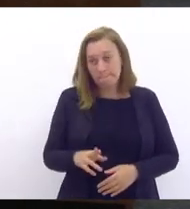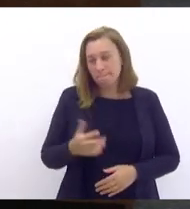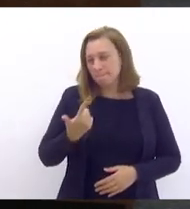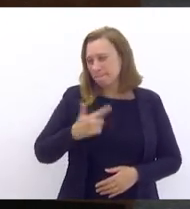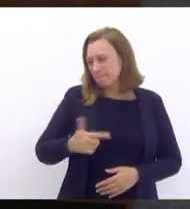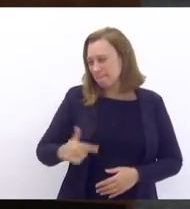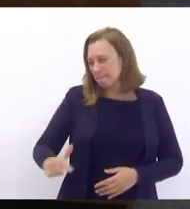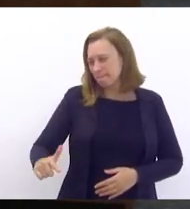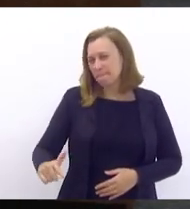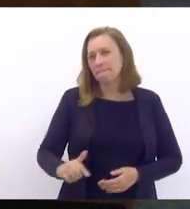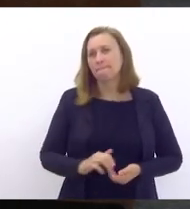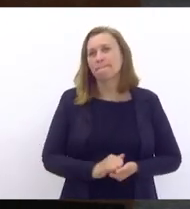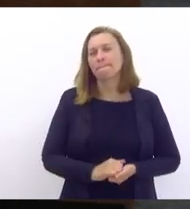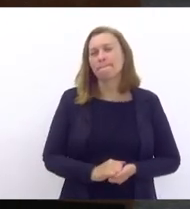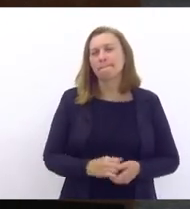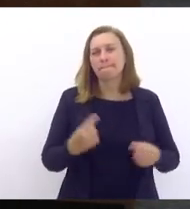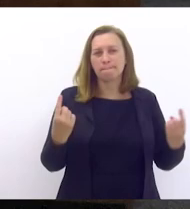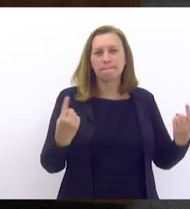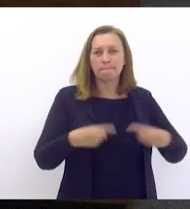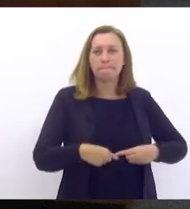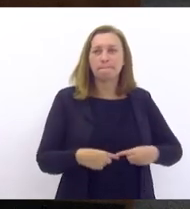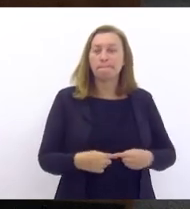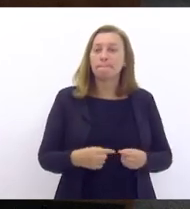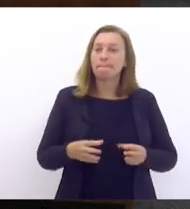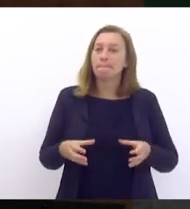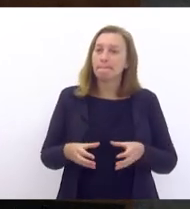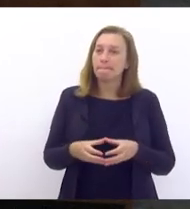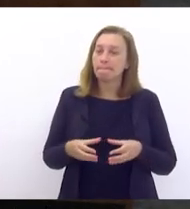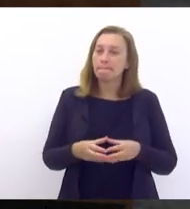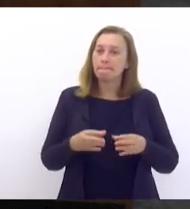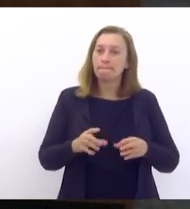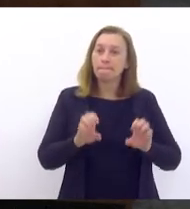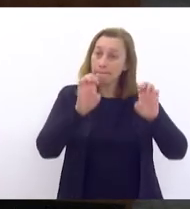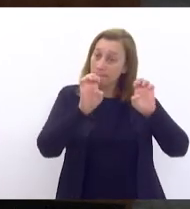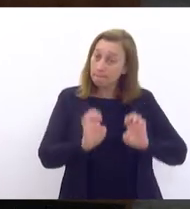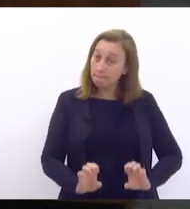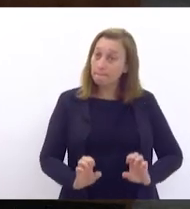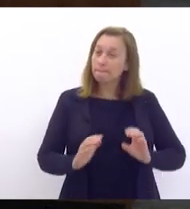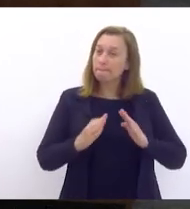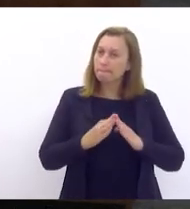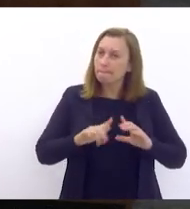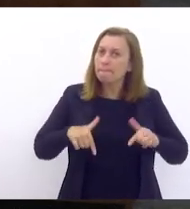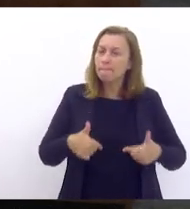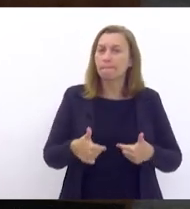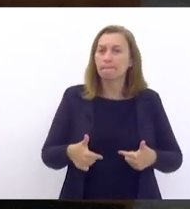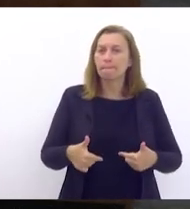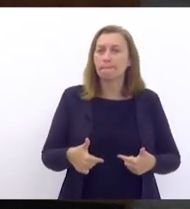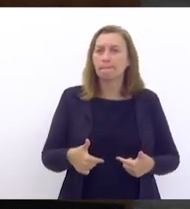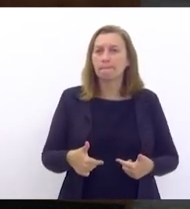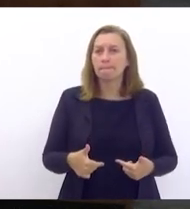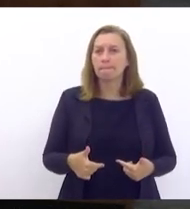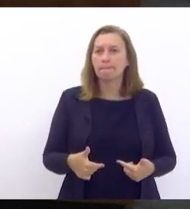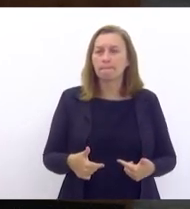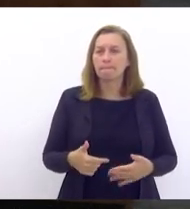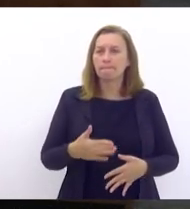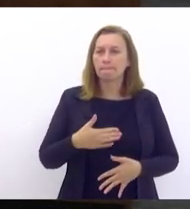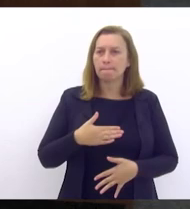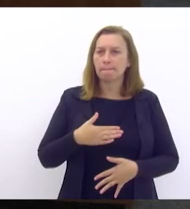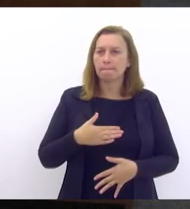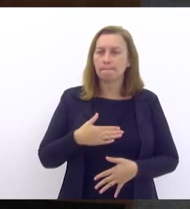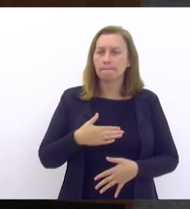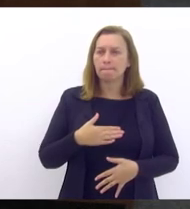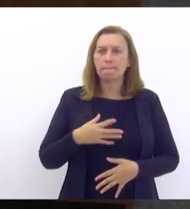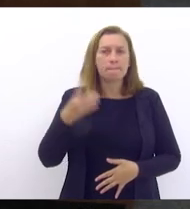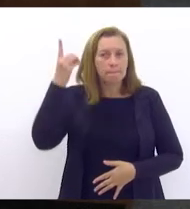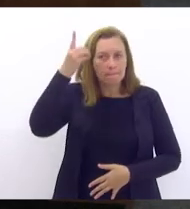torne realmente um ringue, é que a comissão de ética dessa casa funcione. Para mim, enquanto